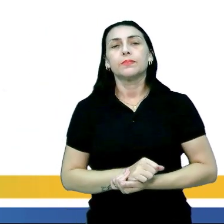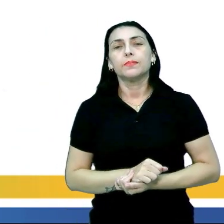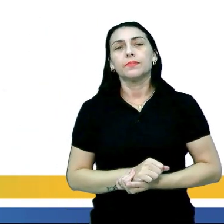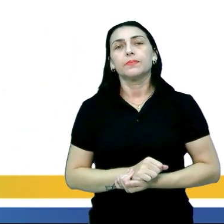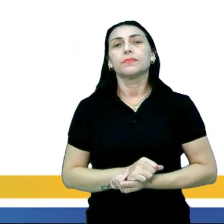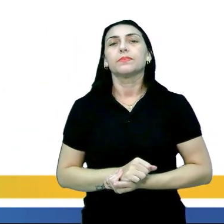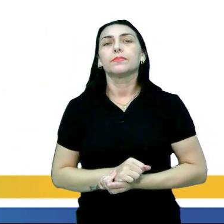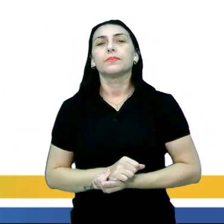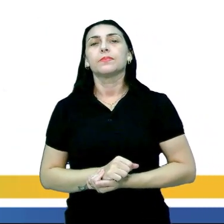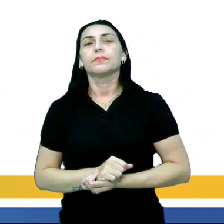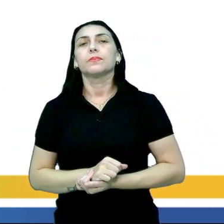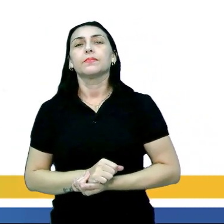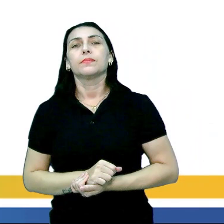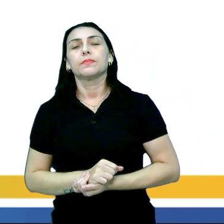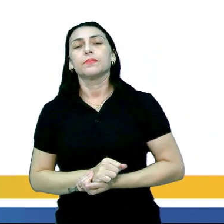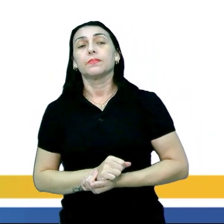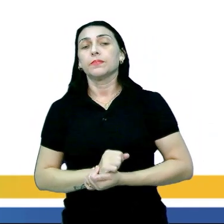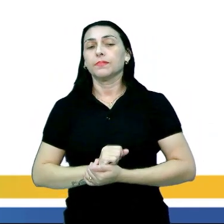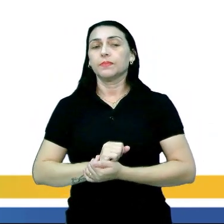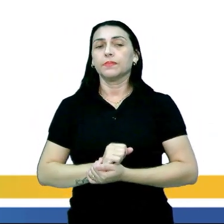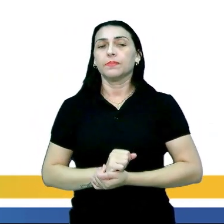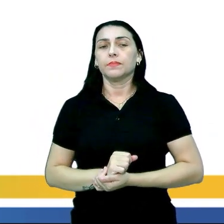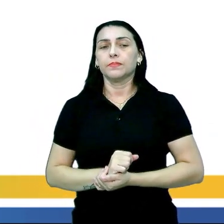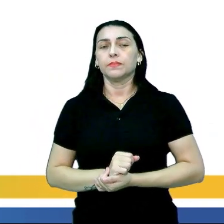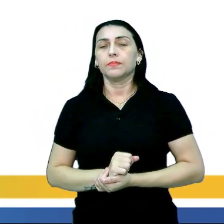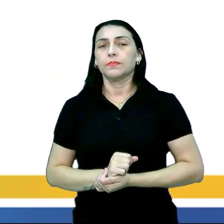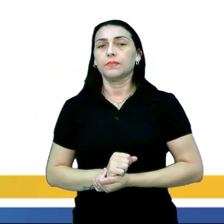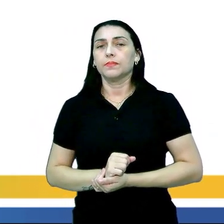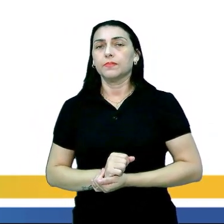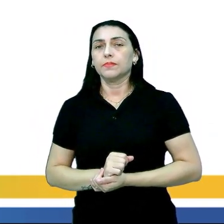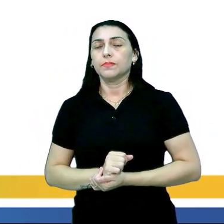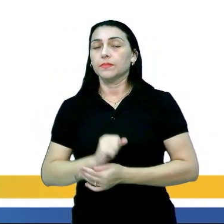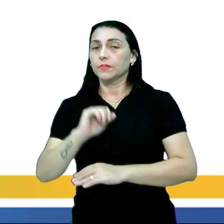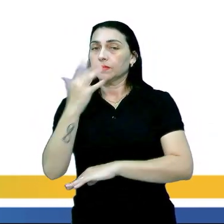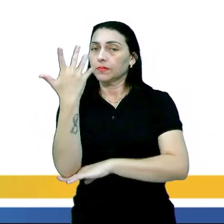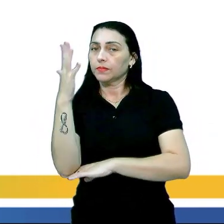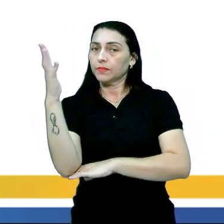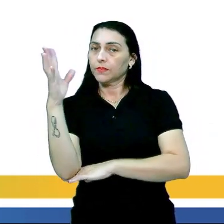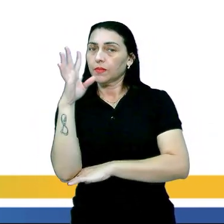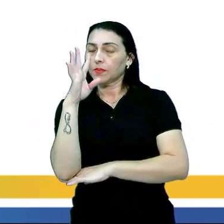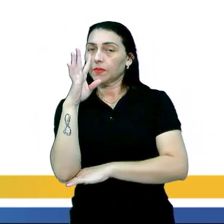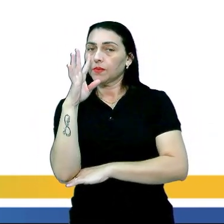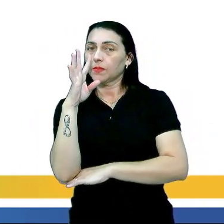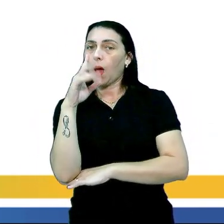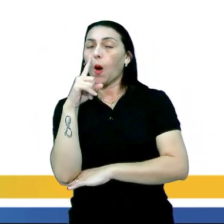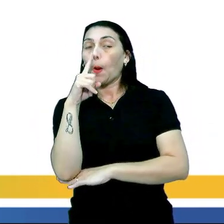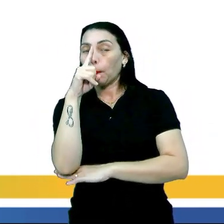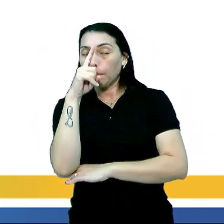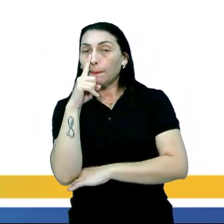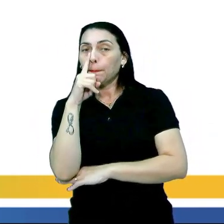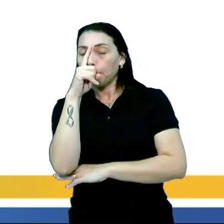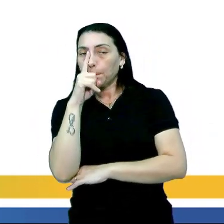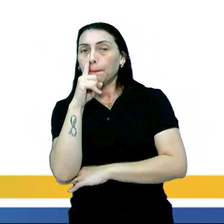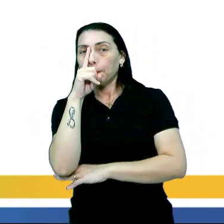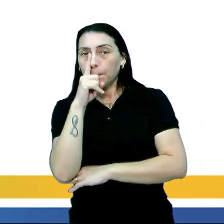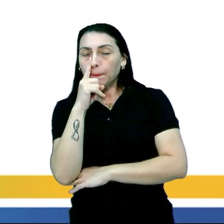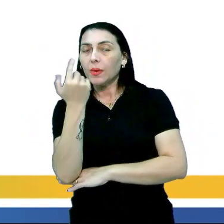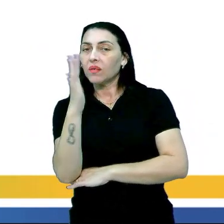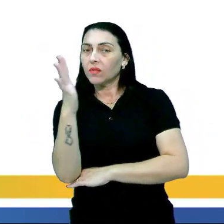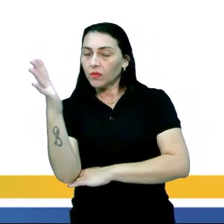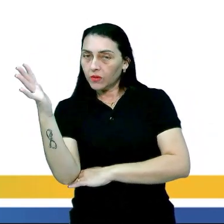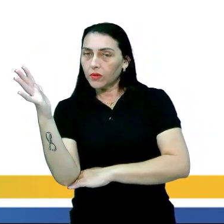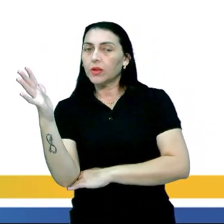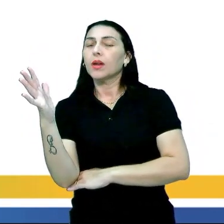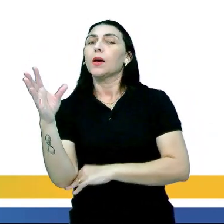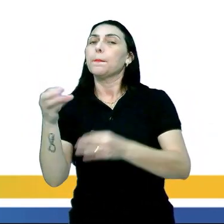reflorestamento. Letra C diz que é uma floresta ameaçada, que foi uma floresta